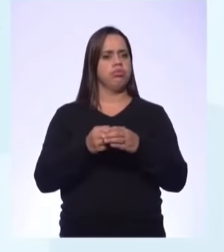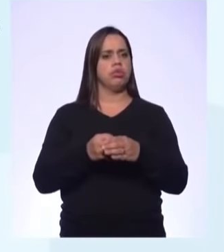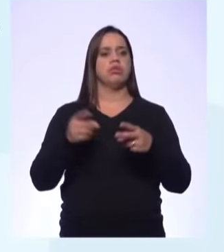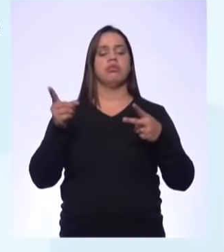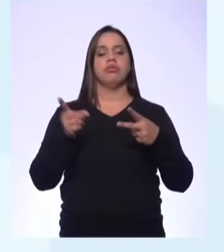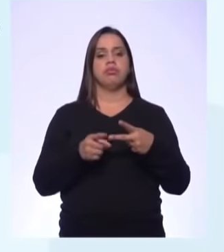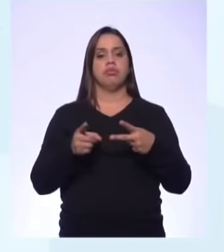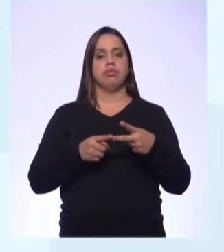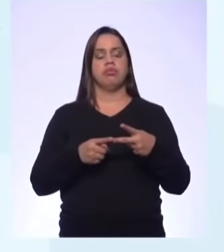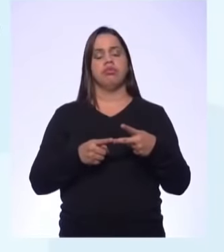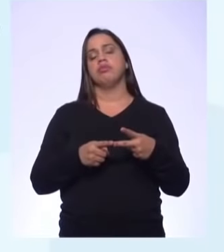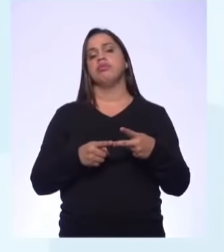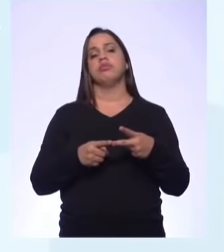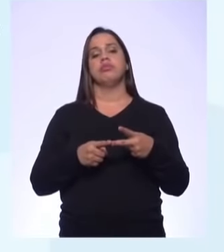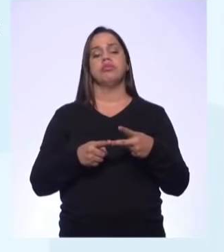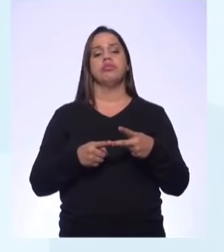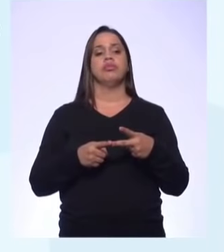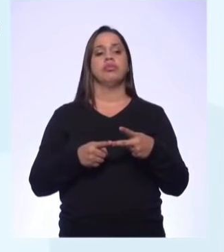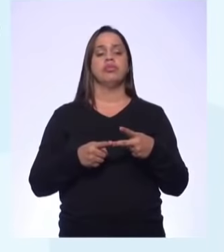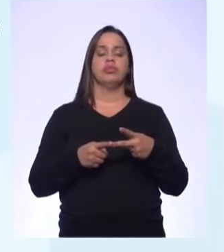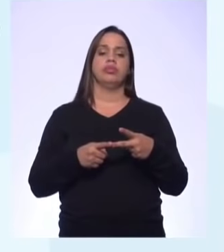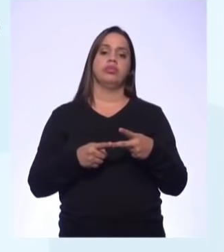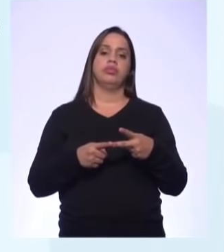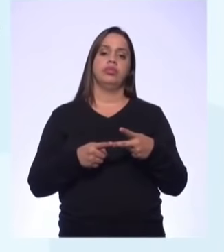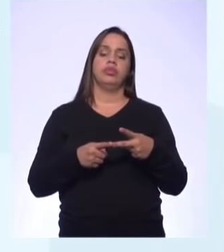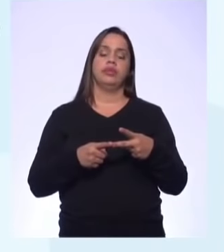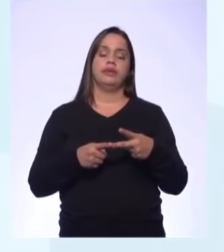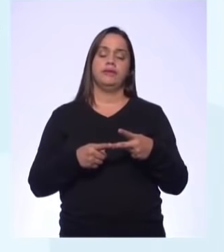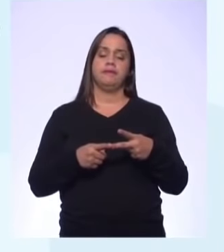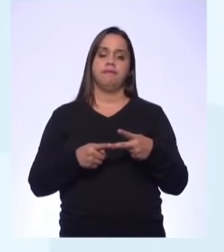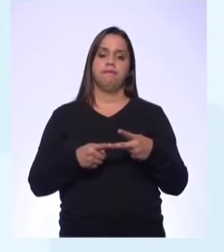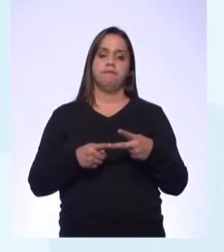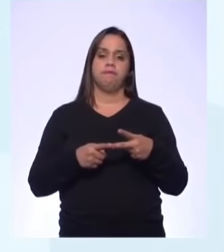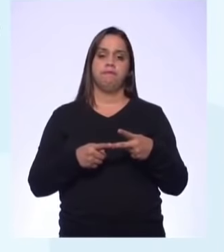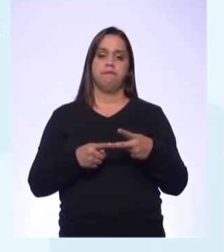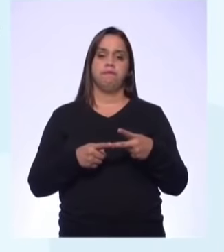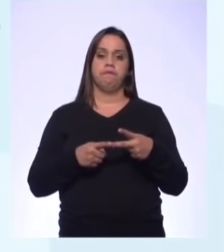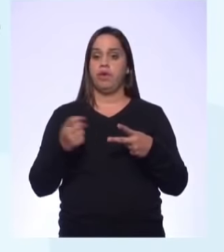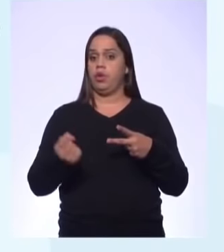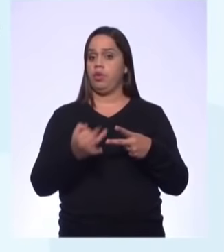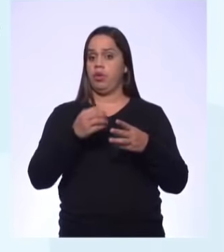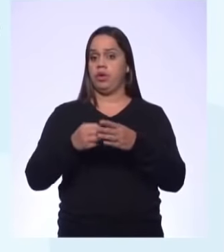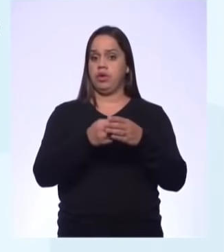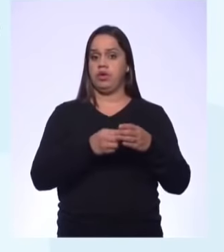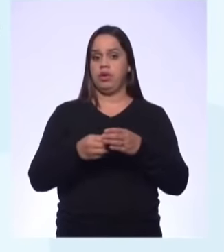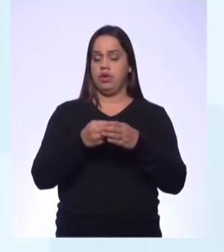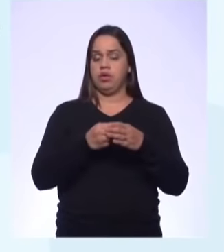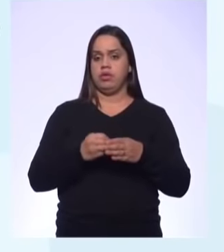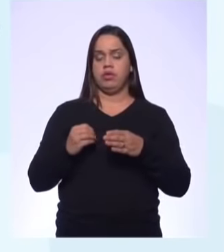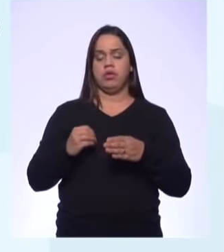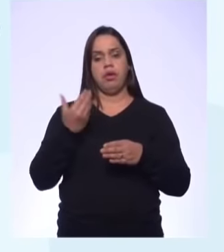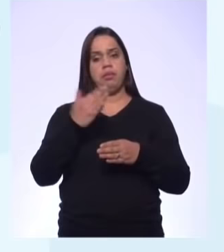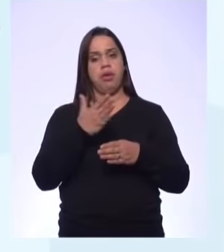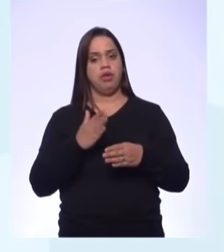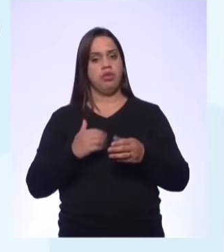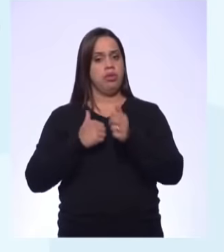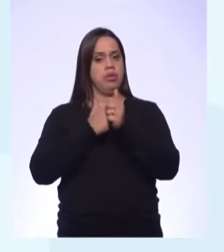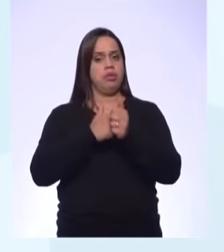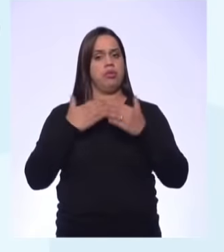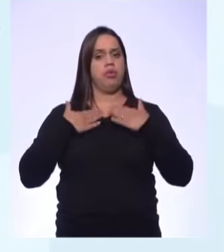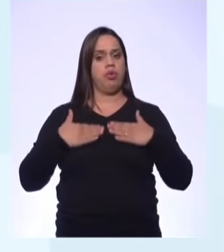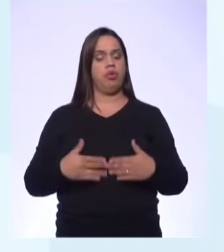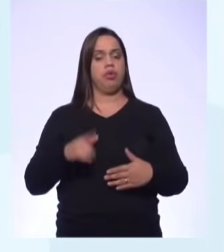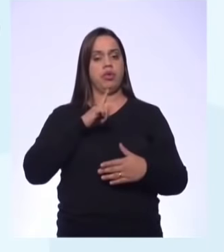many cells approximately is the human body composed of? Quantas células aproximadamente o corpo humano é